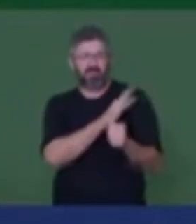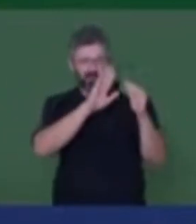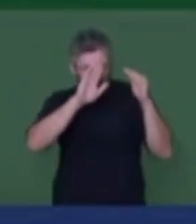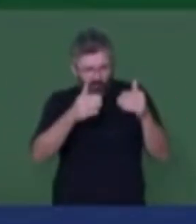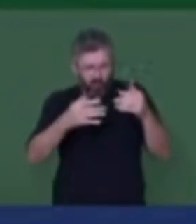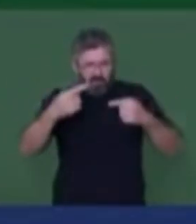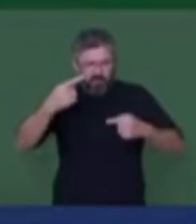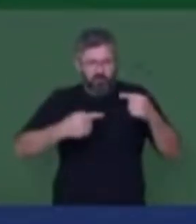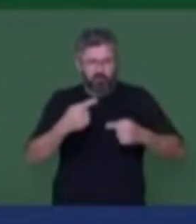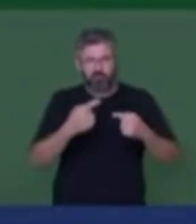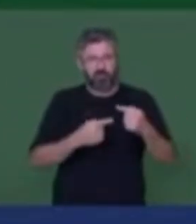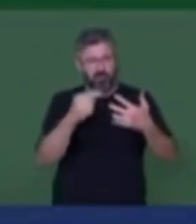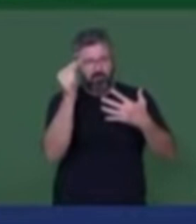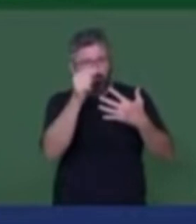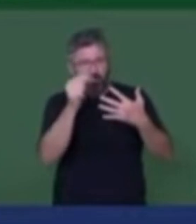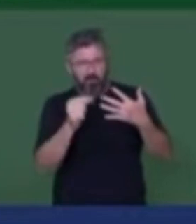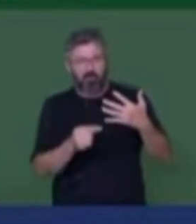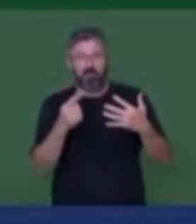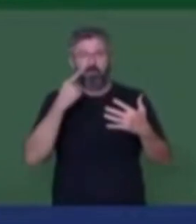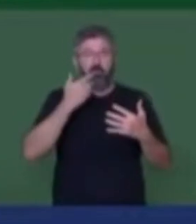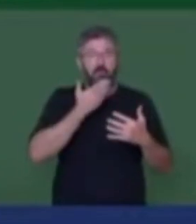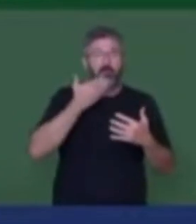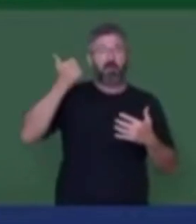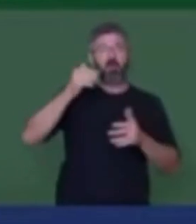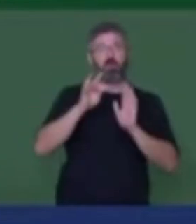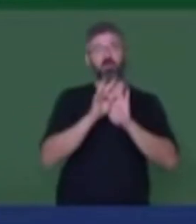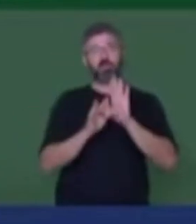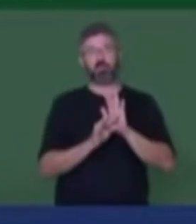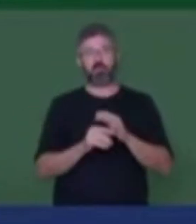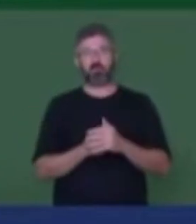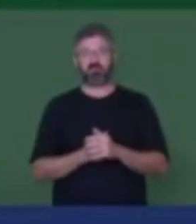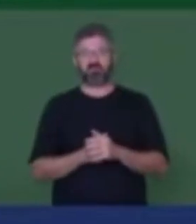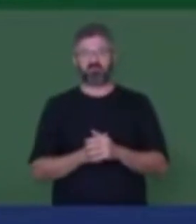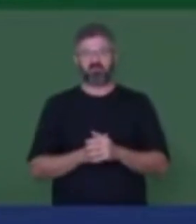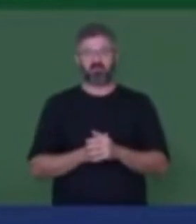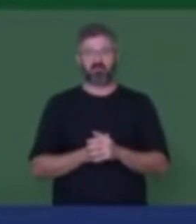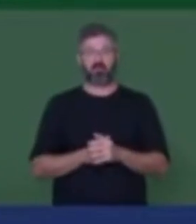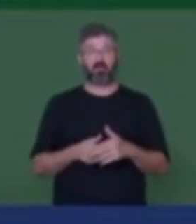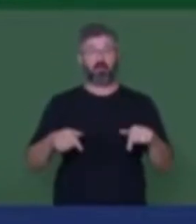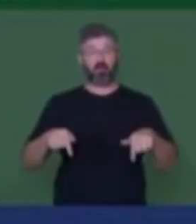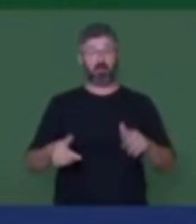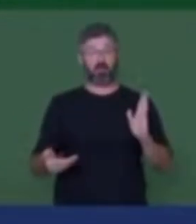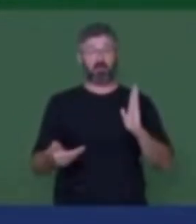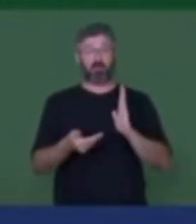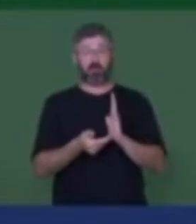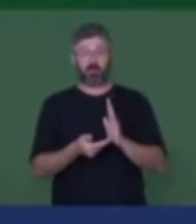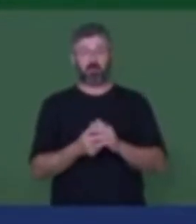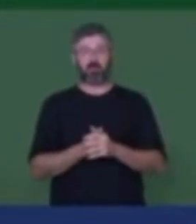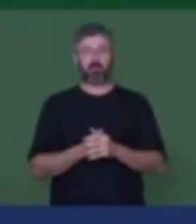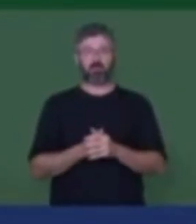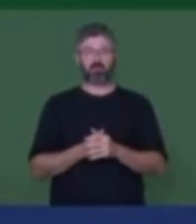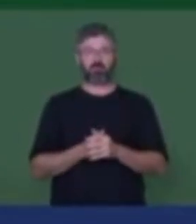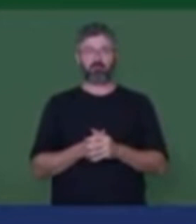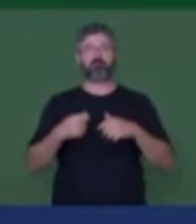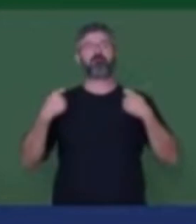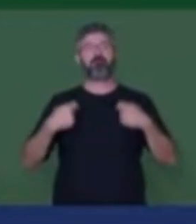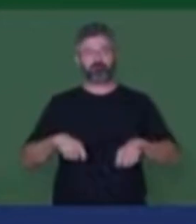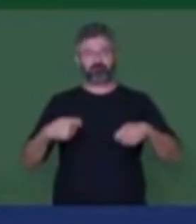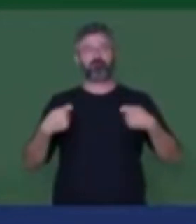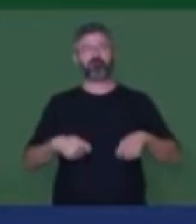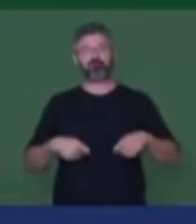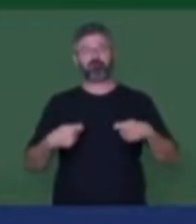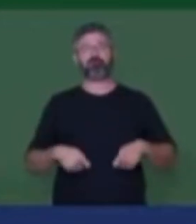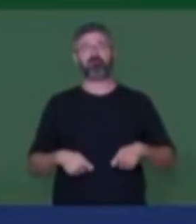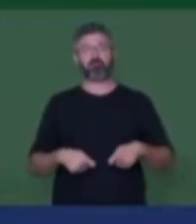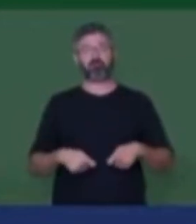pontos, procurando aperfeiçoá-los. A Câmara dos Deputados precisa